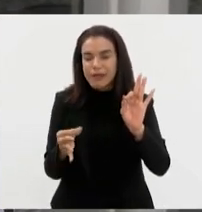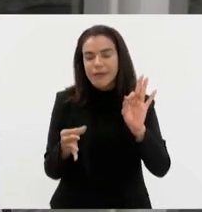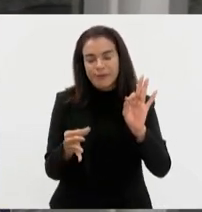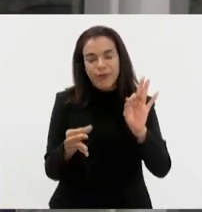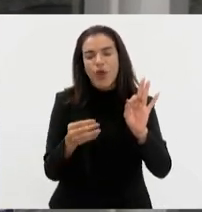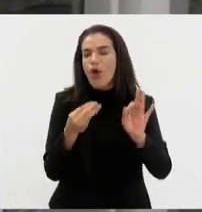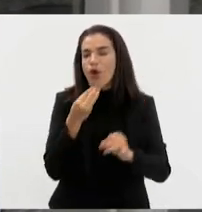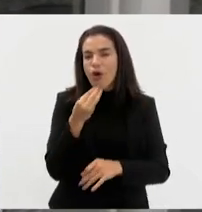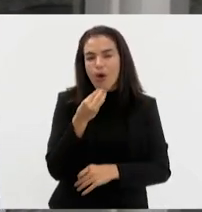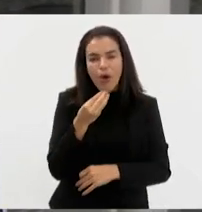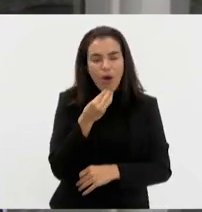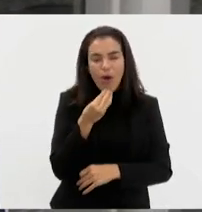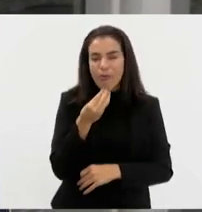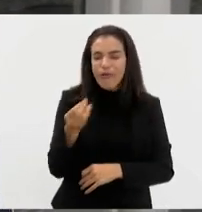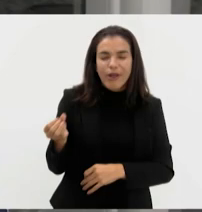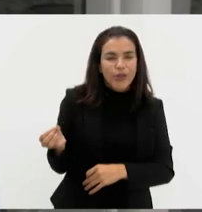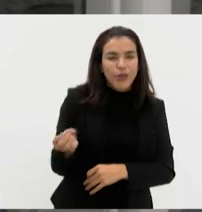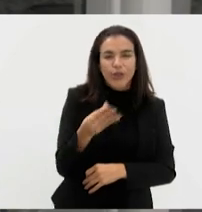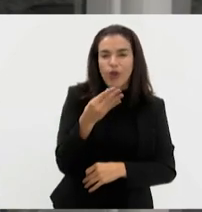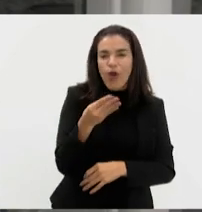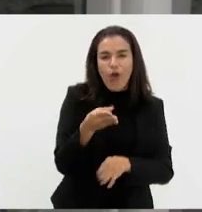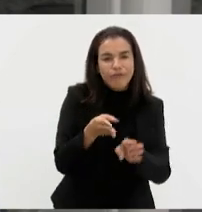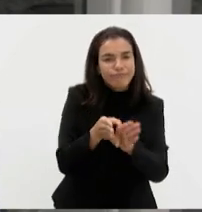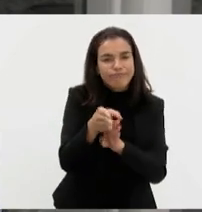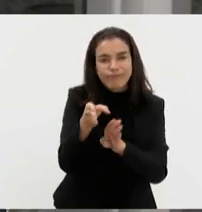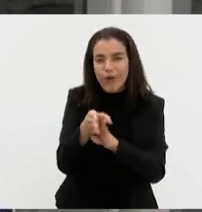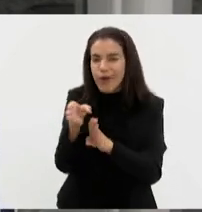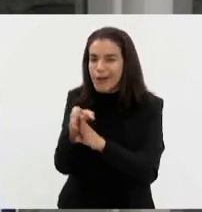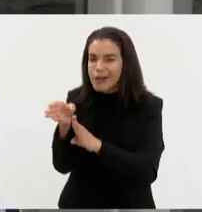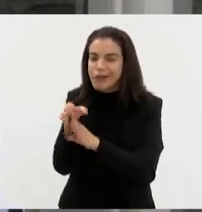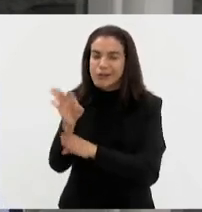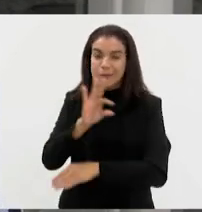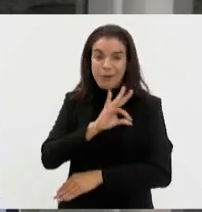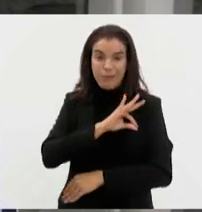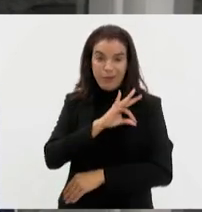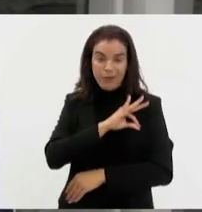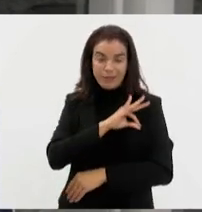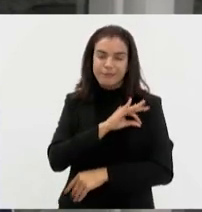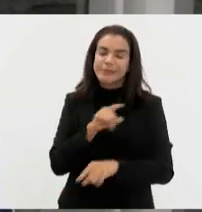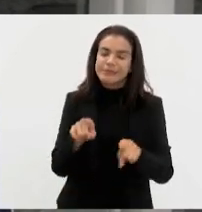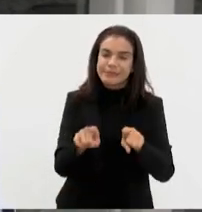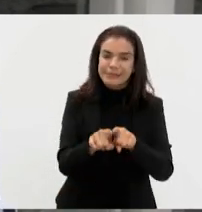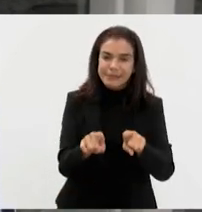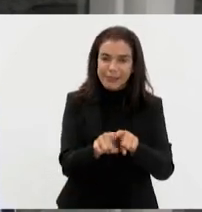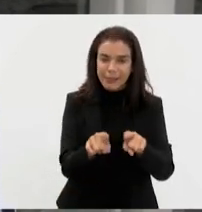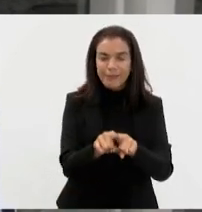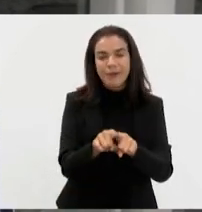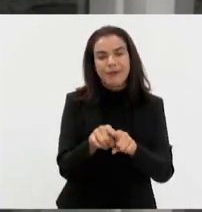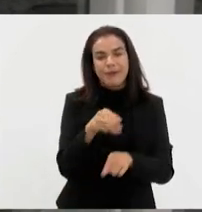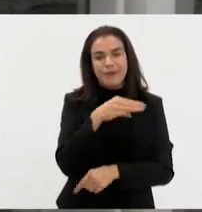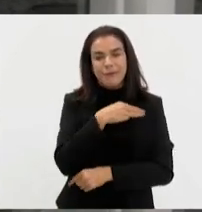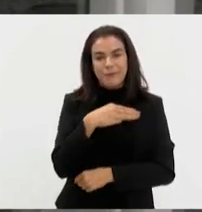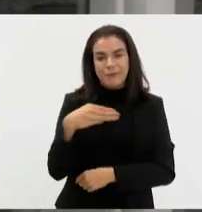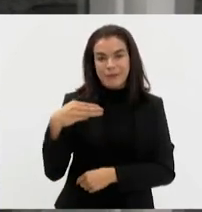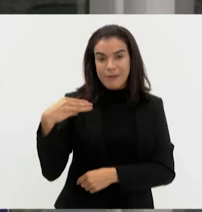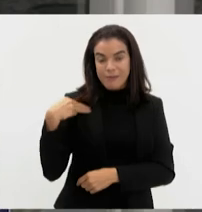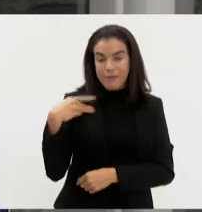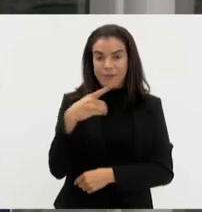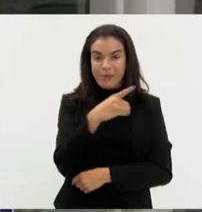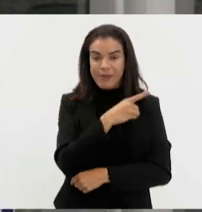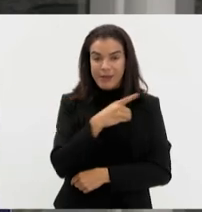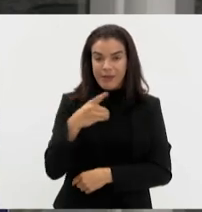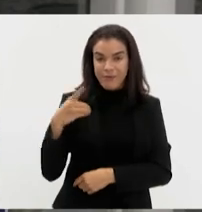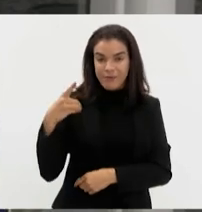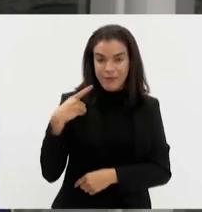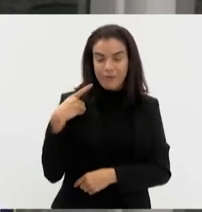vai trazer novas diretrizes para as polícias, mas também para o Ministério Público, a Defensoria